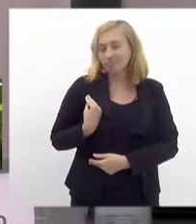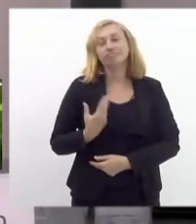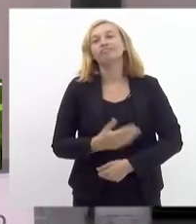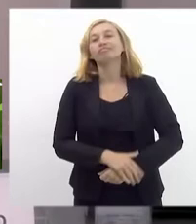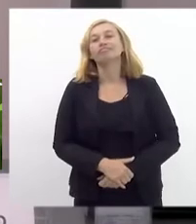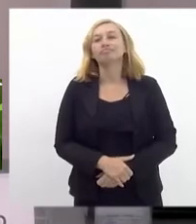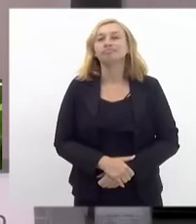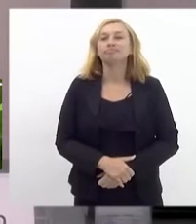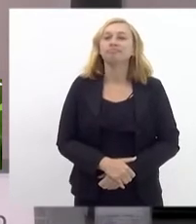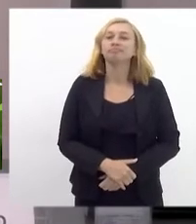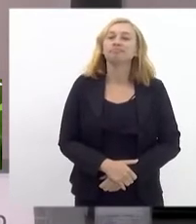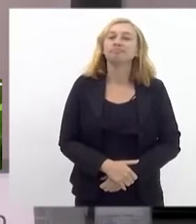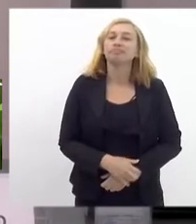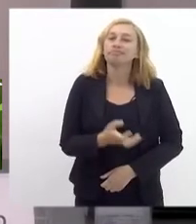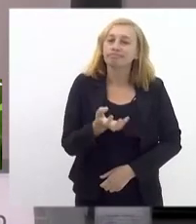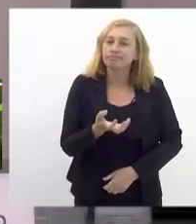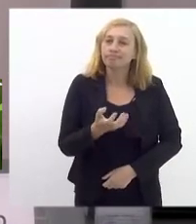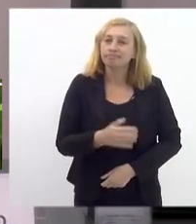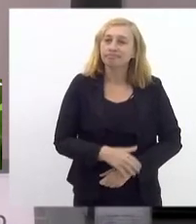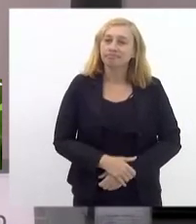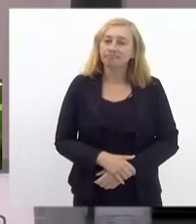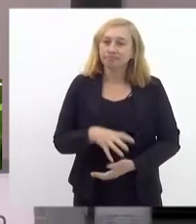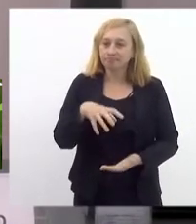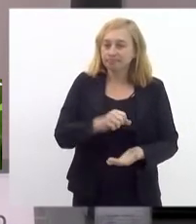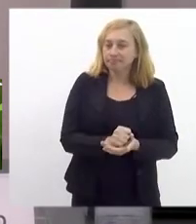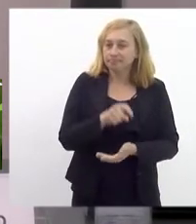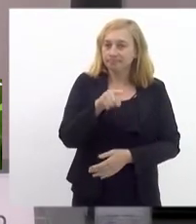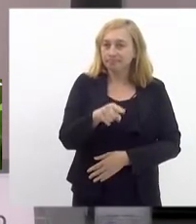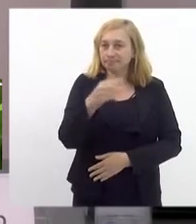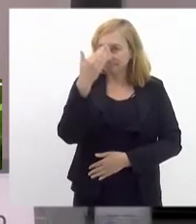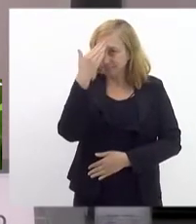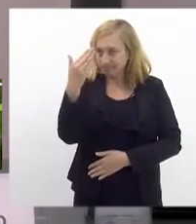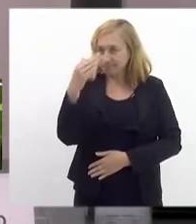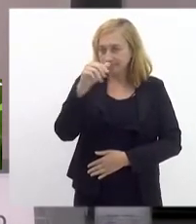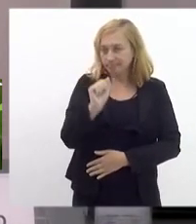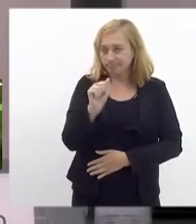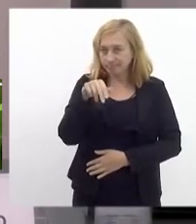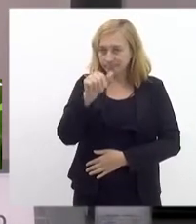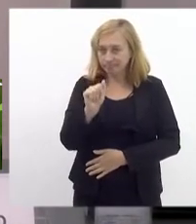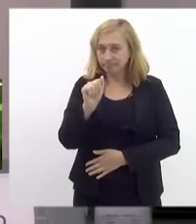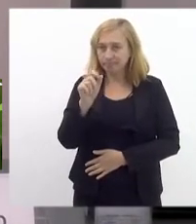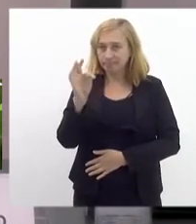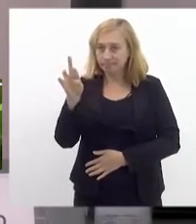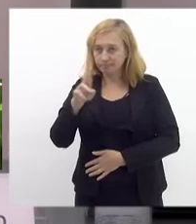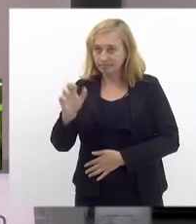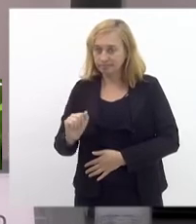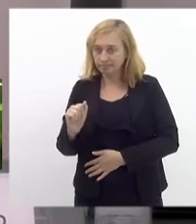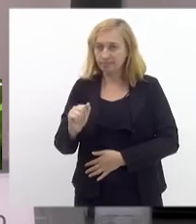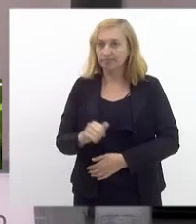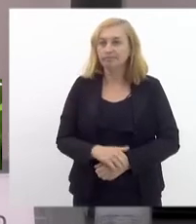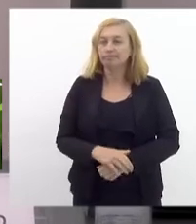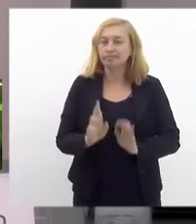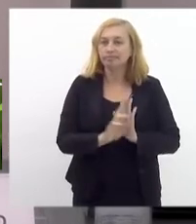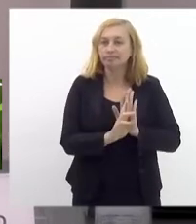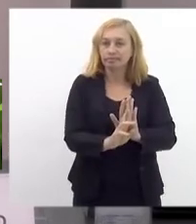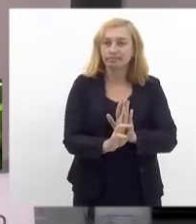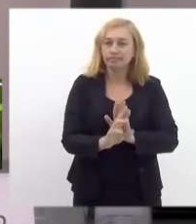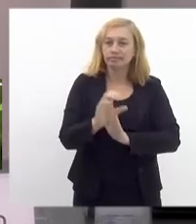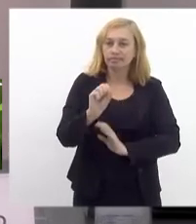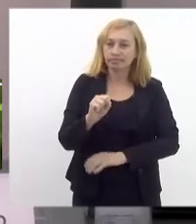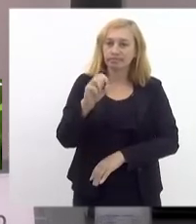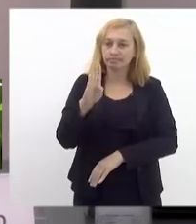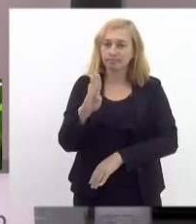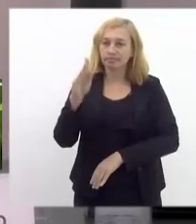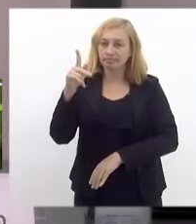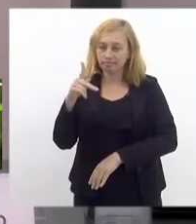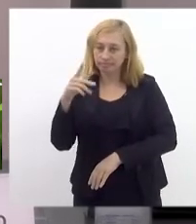colaboração. Eu quero registrar e agradecer também a Ana Tereza Vasconcelos, aqui presente, representando a SBPC, da